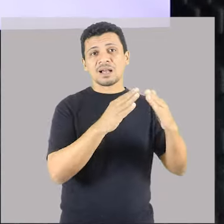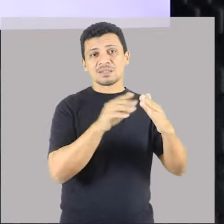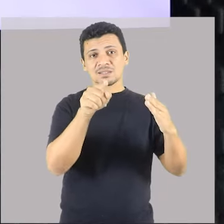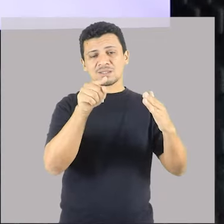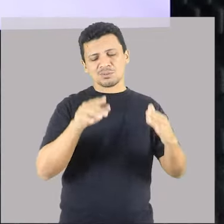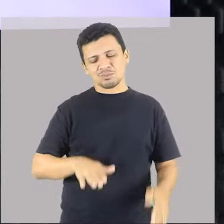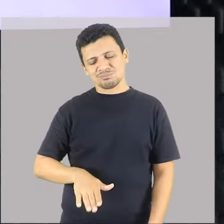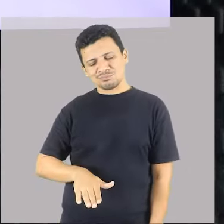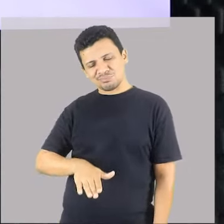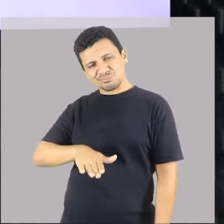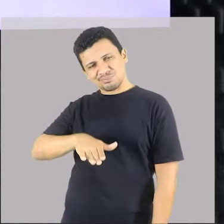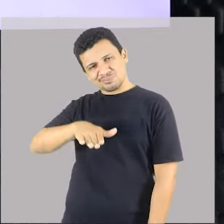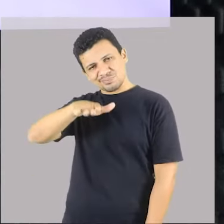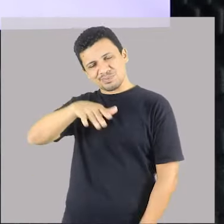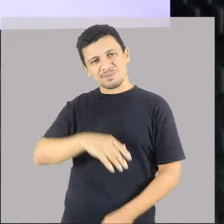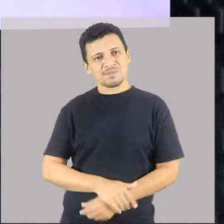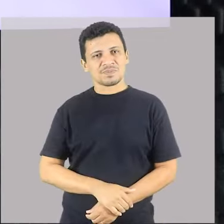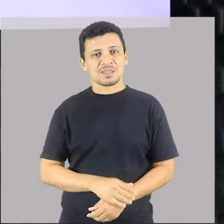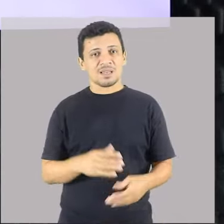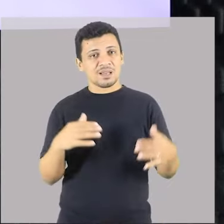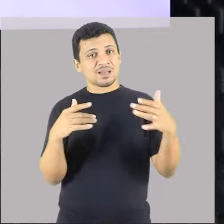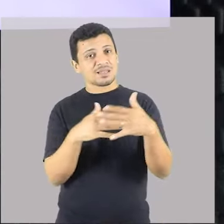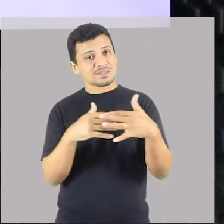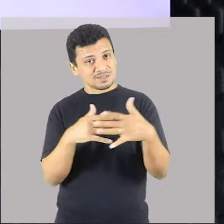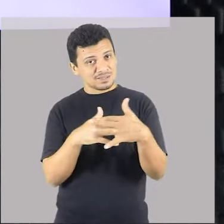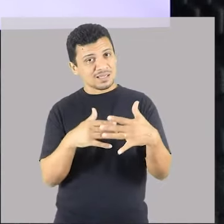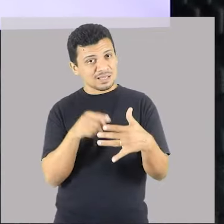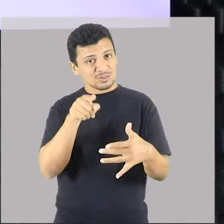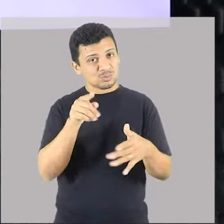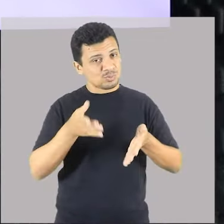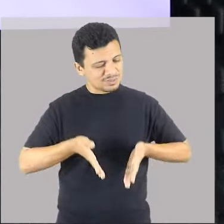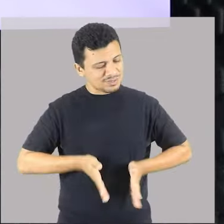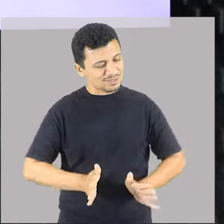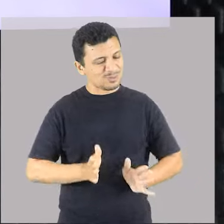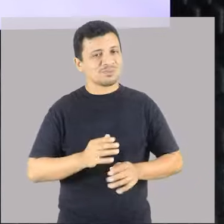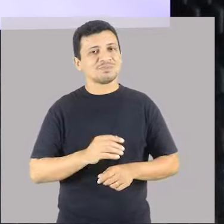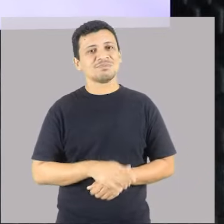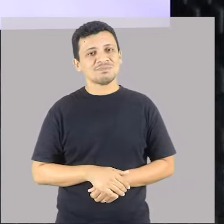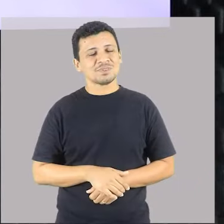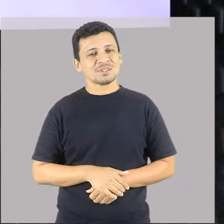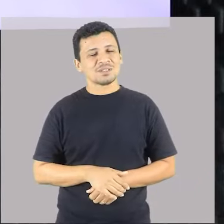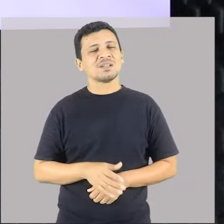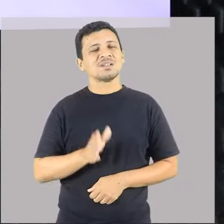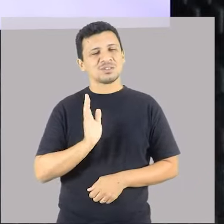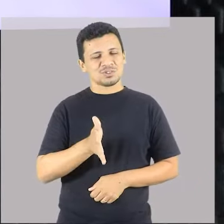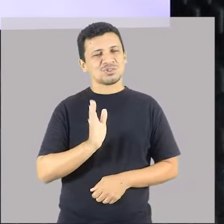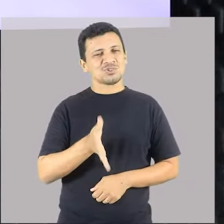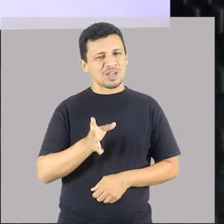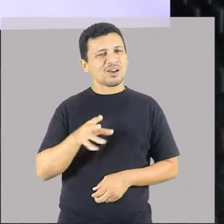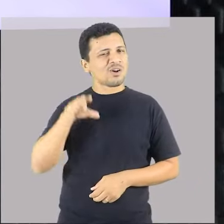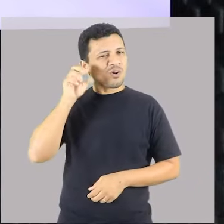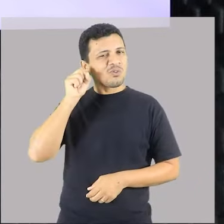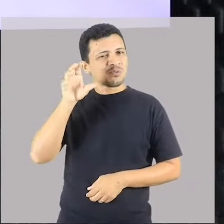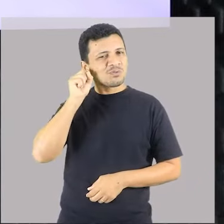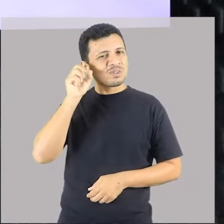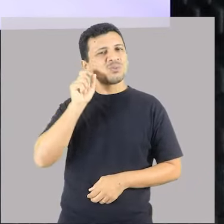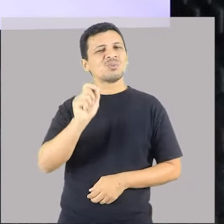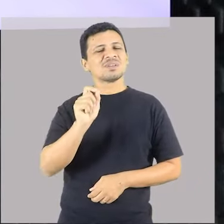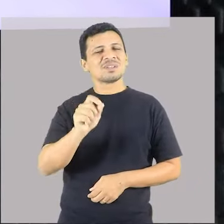criado por exemplo a cidade por exemplo onde tu nasceu tá com certeza vocês já devem ter ouvido aquela expressão